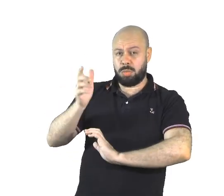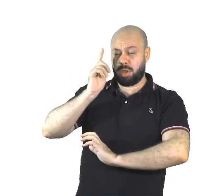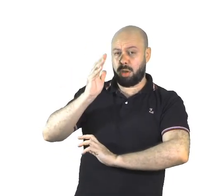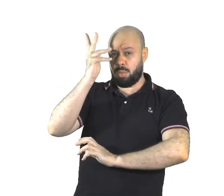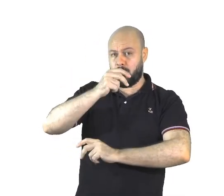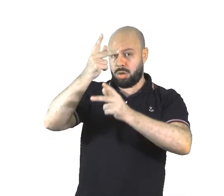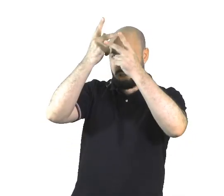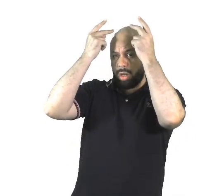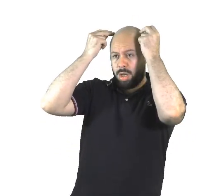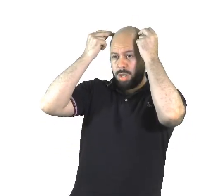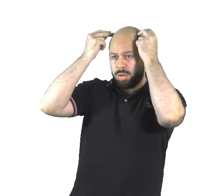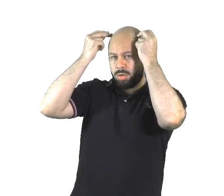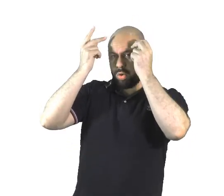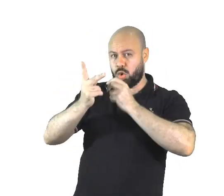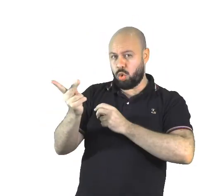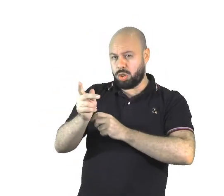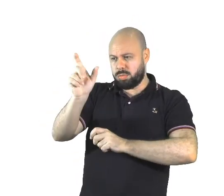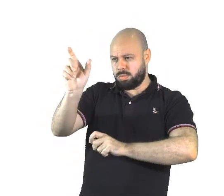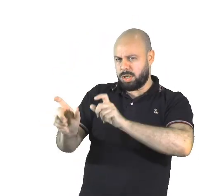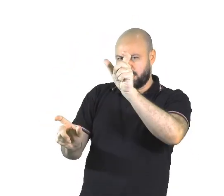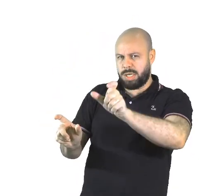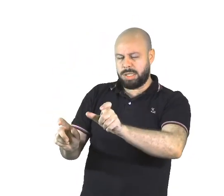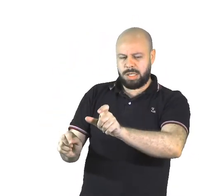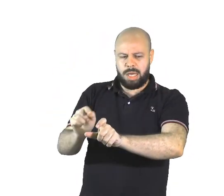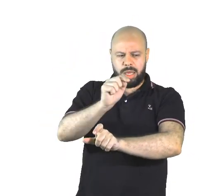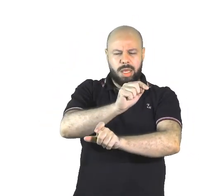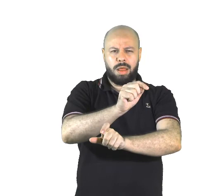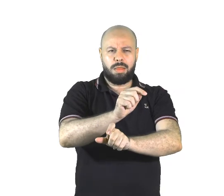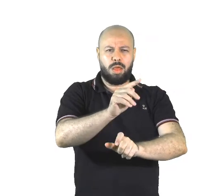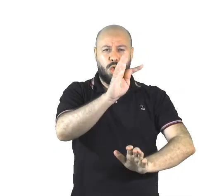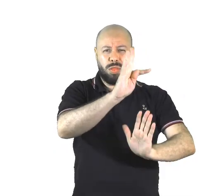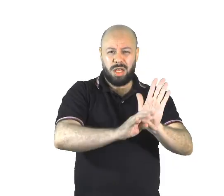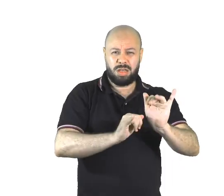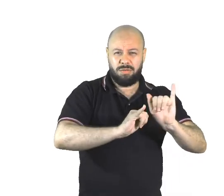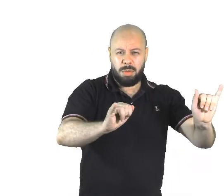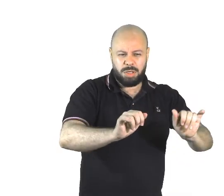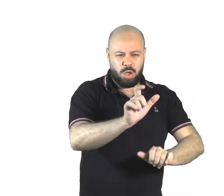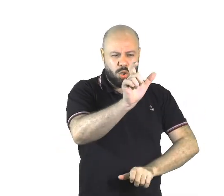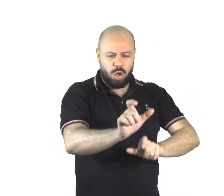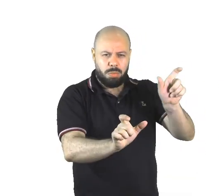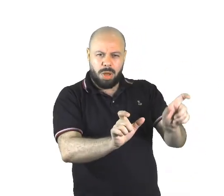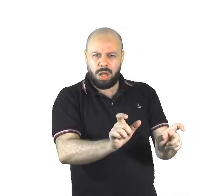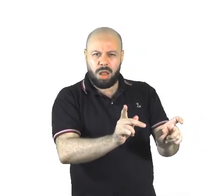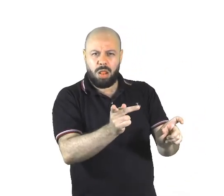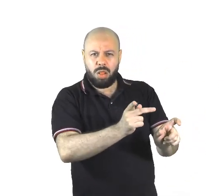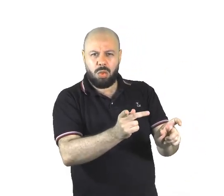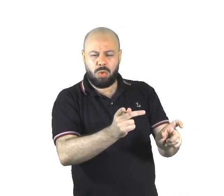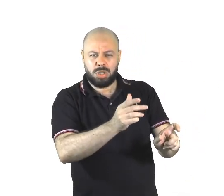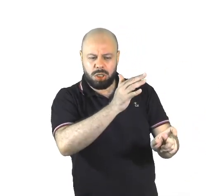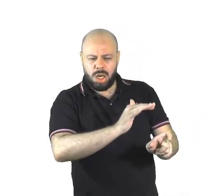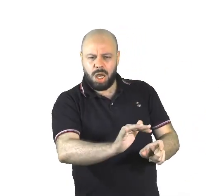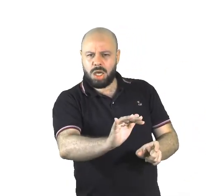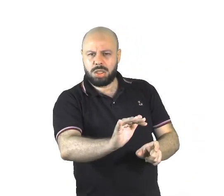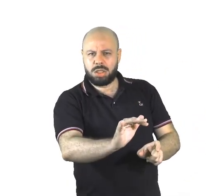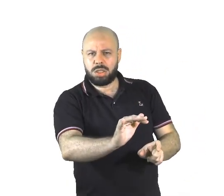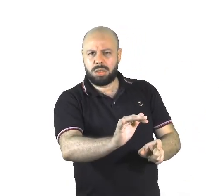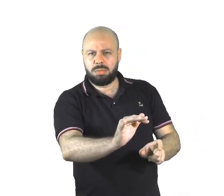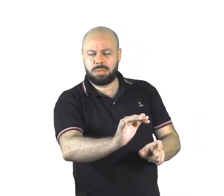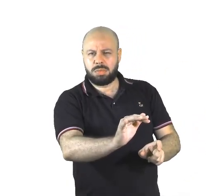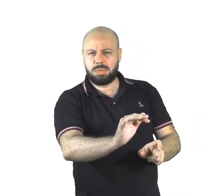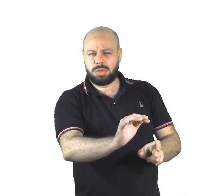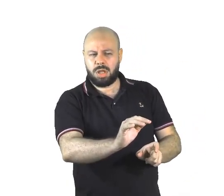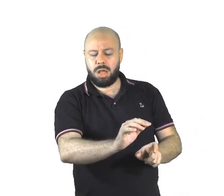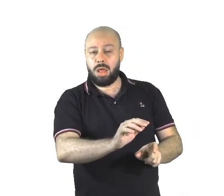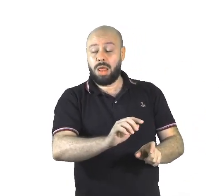de Fita e as duas crianças do texto informativo lido apresentam